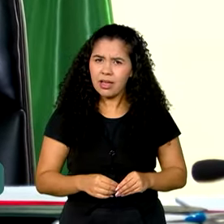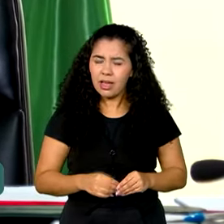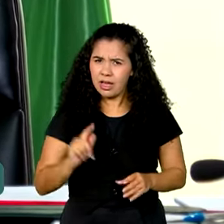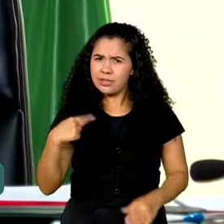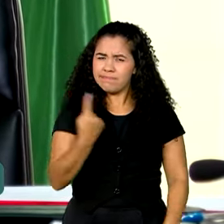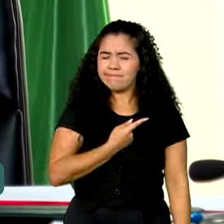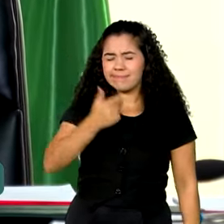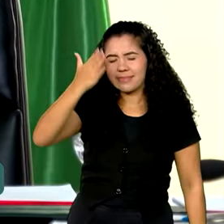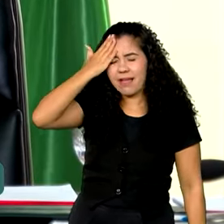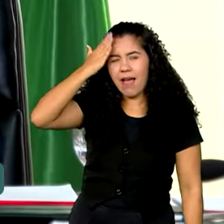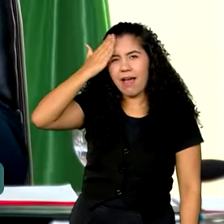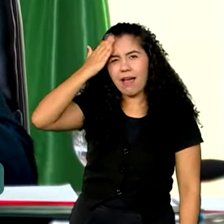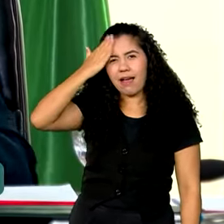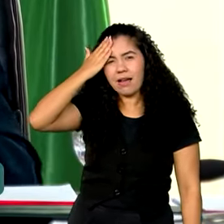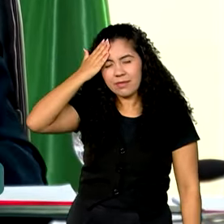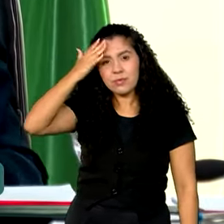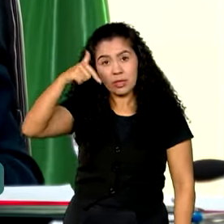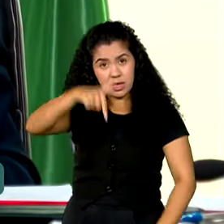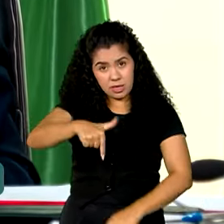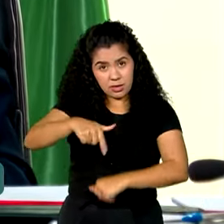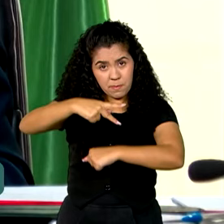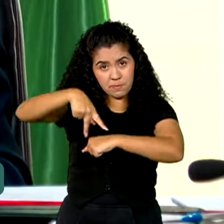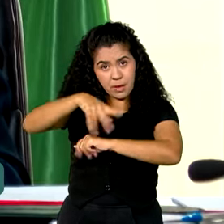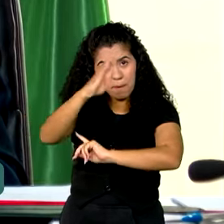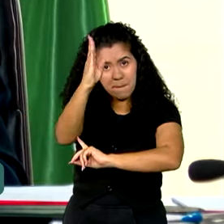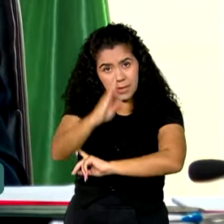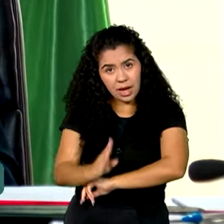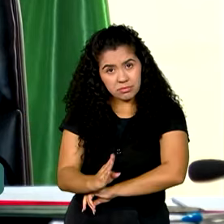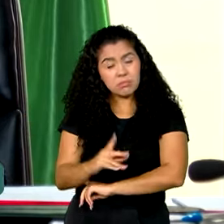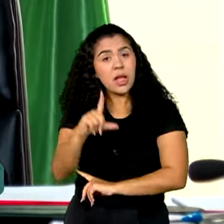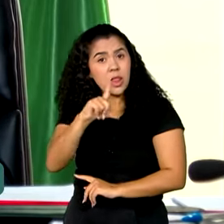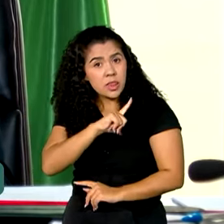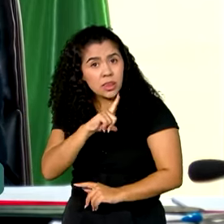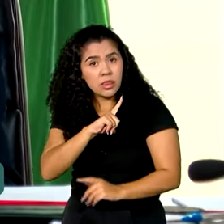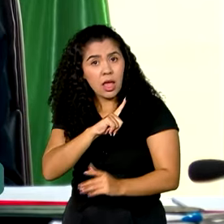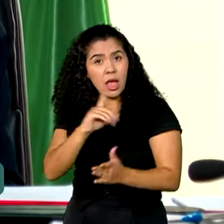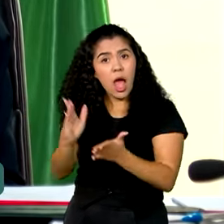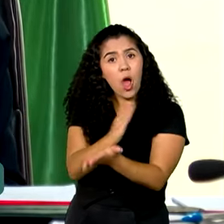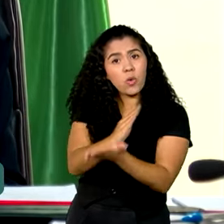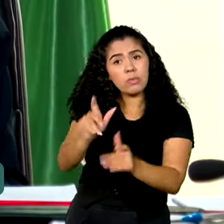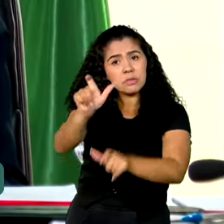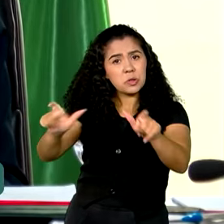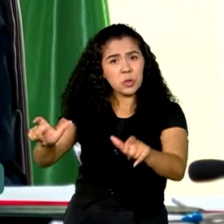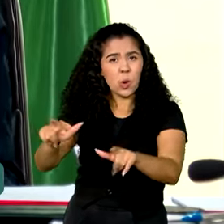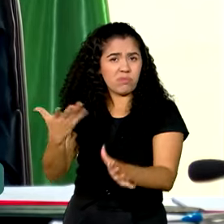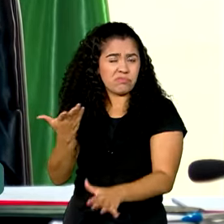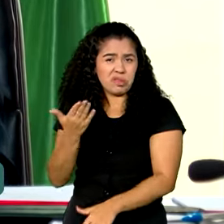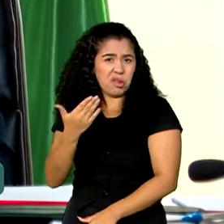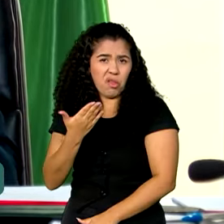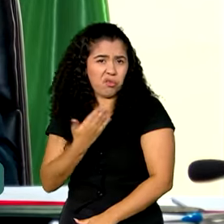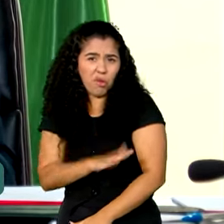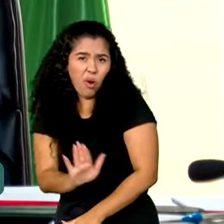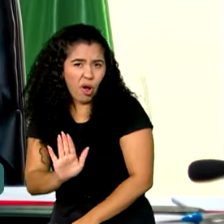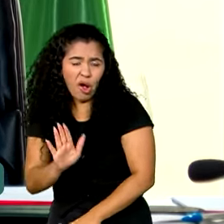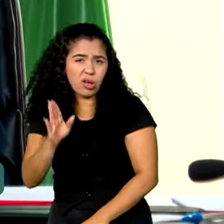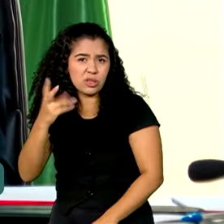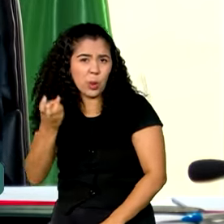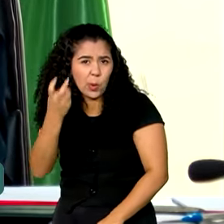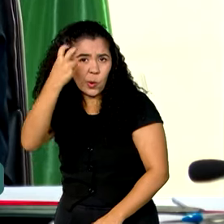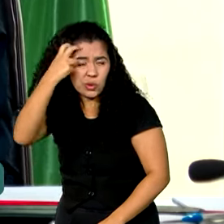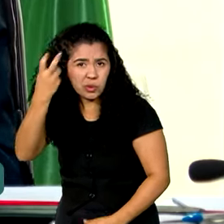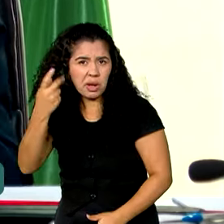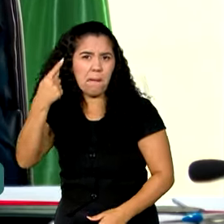sabemos que o país pode ter gente que não gosta de cultura, pode ter gente que